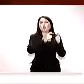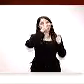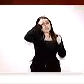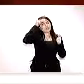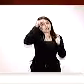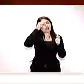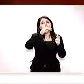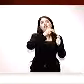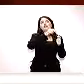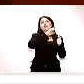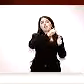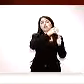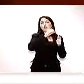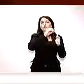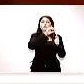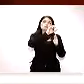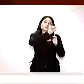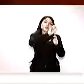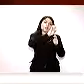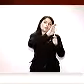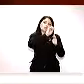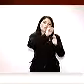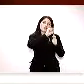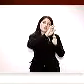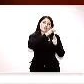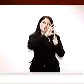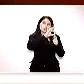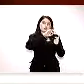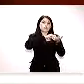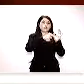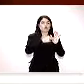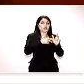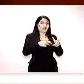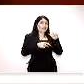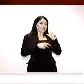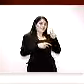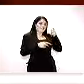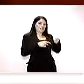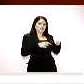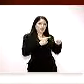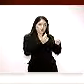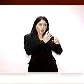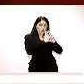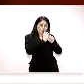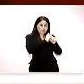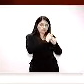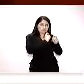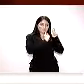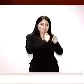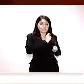de sentença que julgou irregular a prestação de contas de parte dos recursos repassados no Exercício 2013 com Amparo em